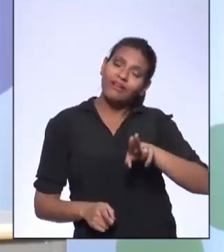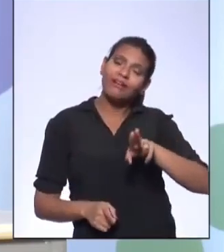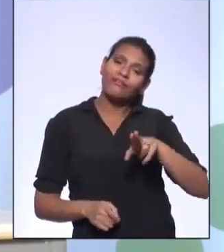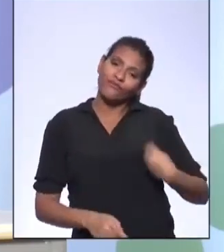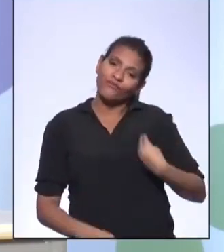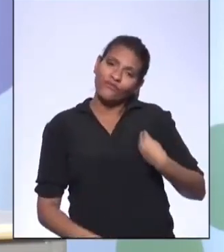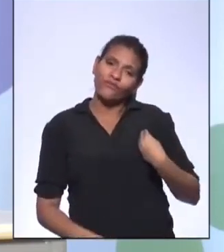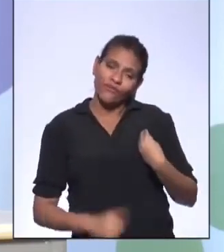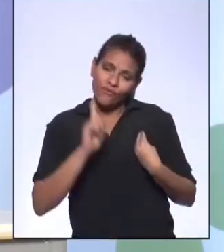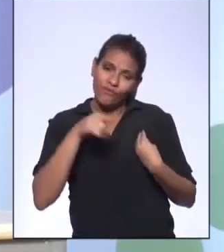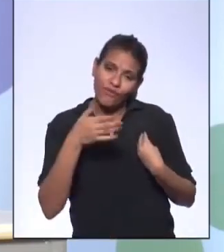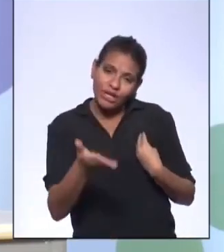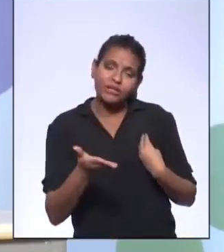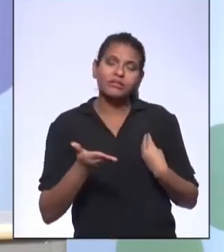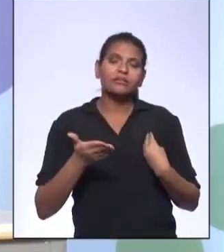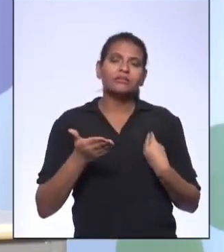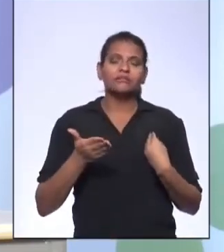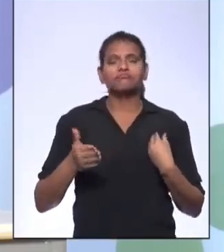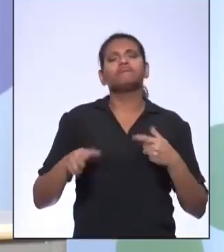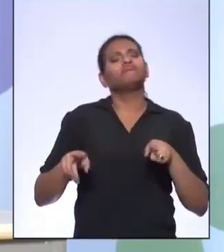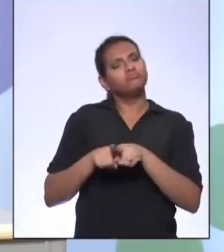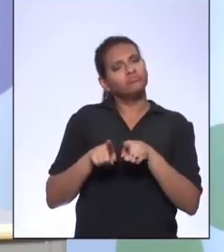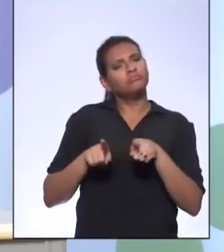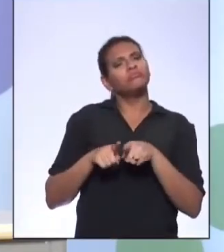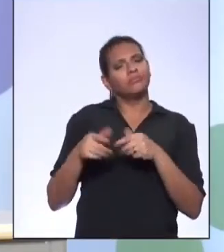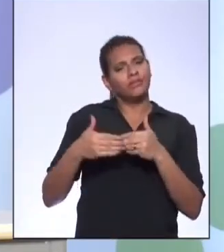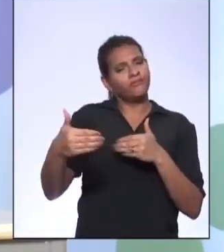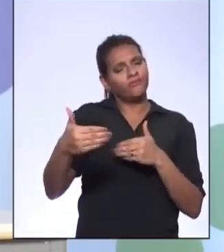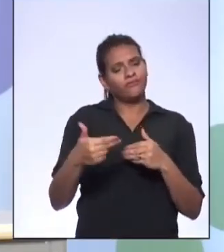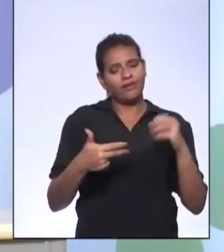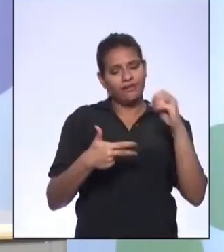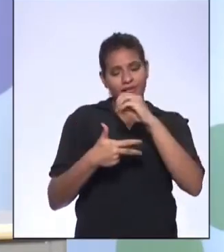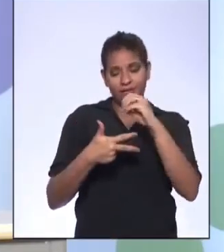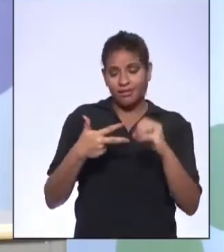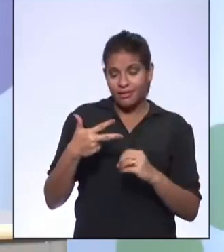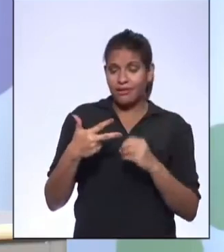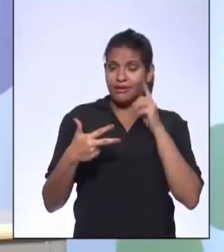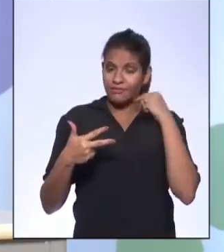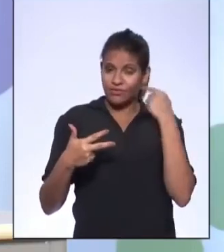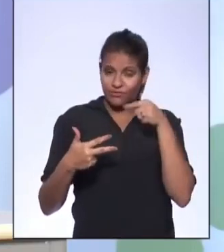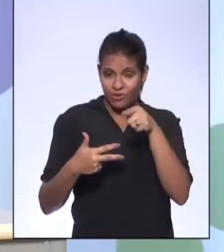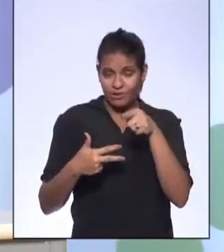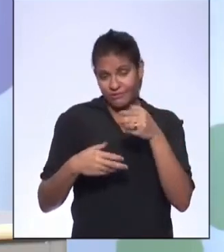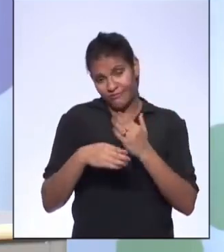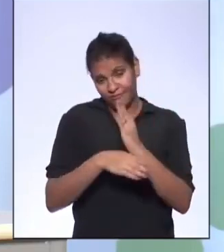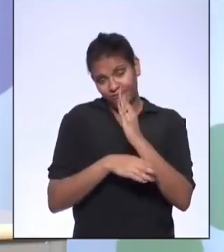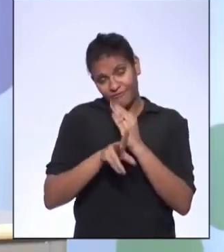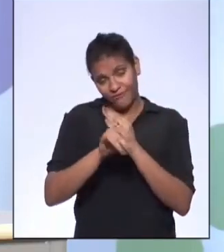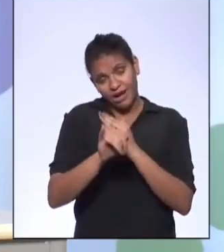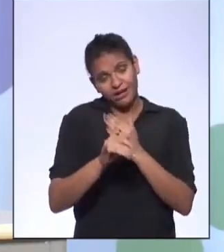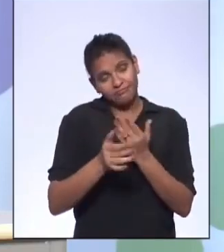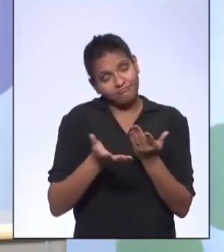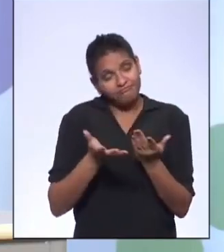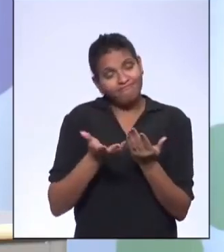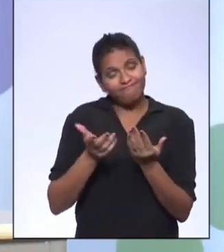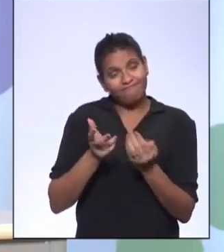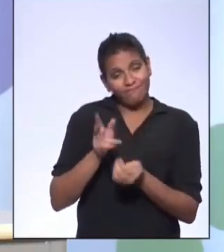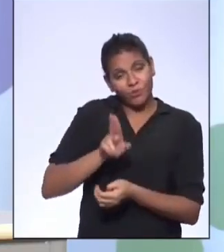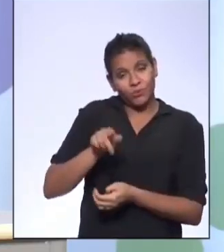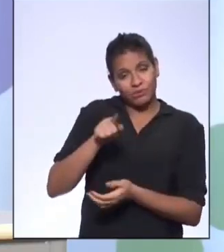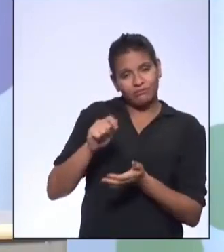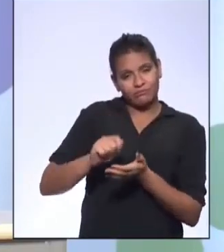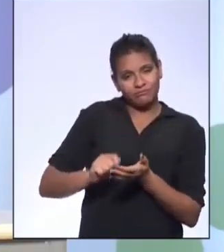vai ser cobrado, né, no Enem, nos vestibulares, que vocês caso queiram fazer, né? Então, vocês